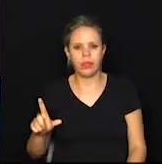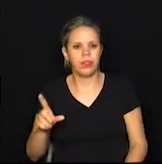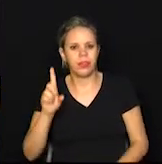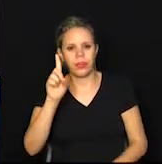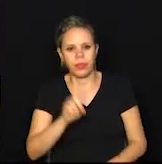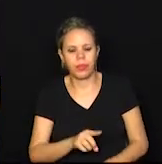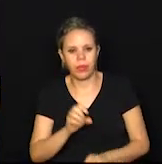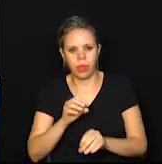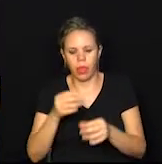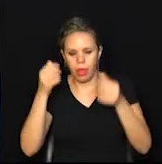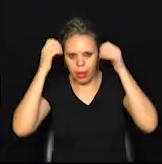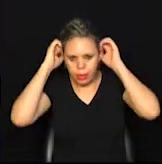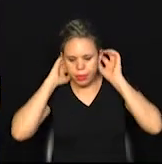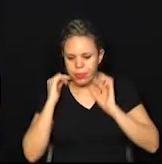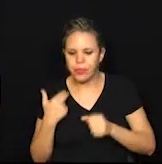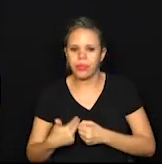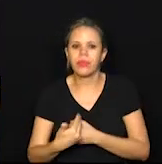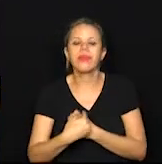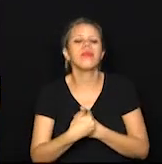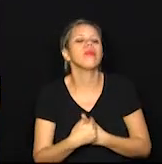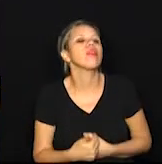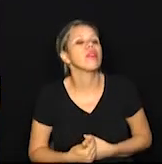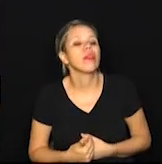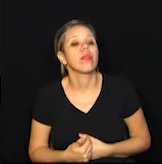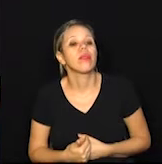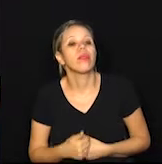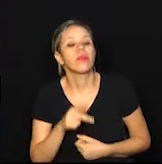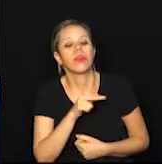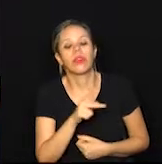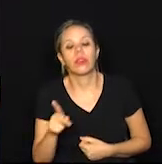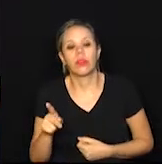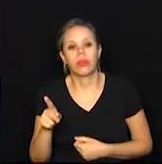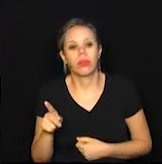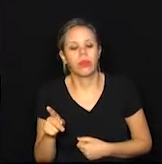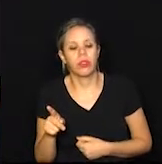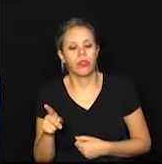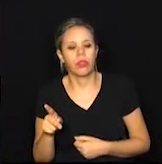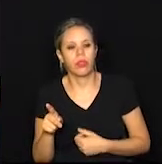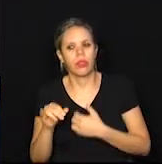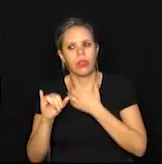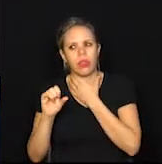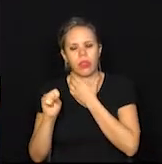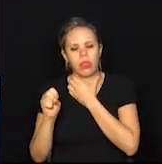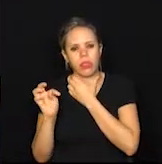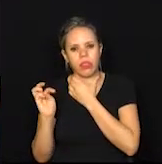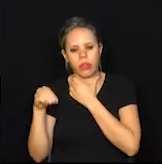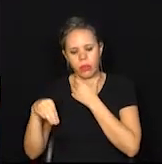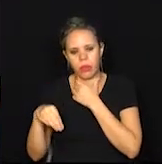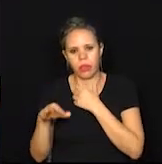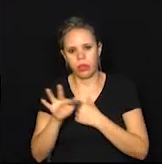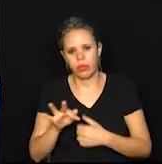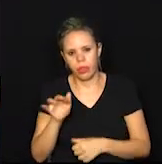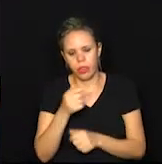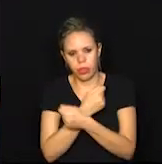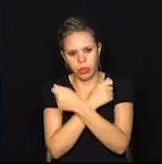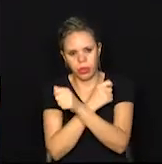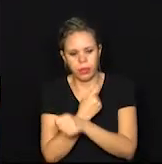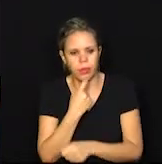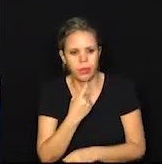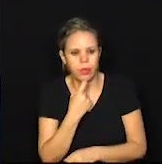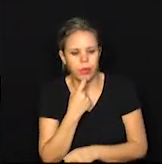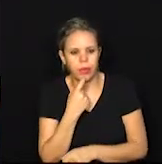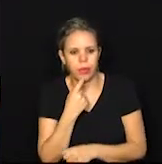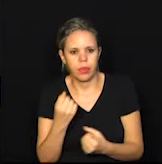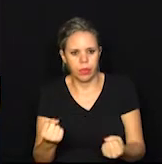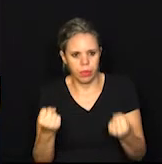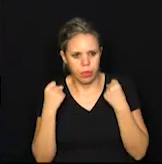Educação Física da Unicamp, professor Istvan também, da Faculdade da PUC de Campinas, Faculdade de Educação